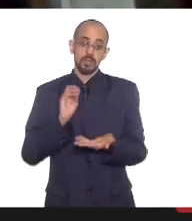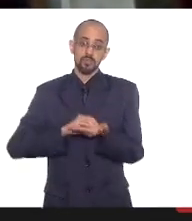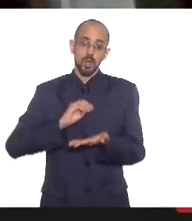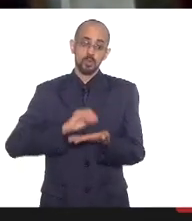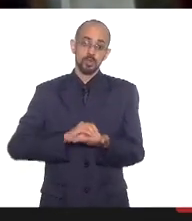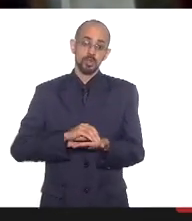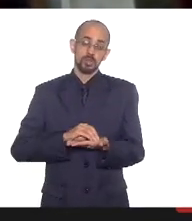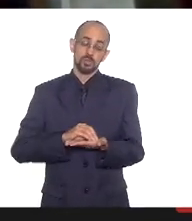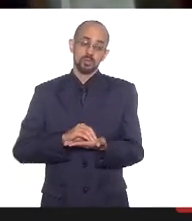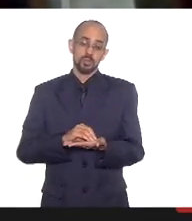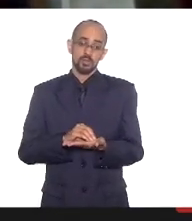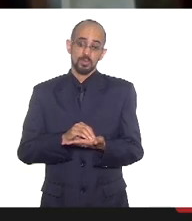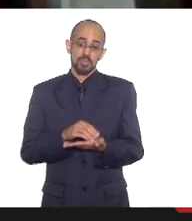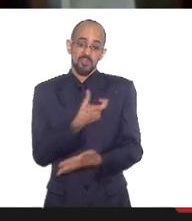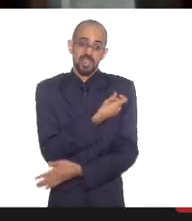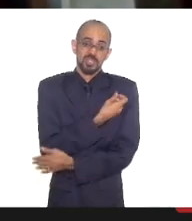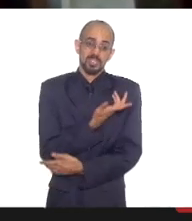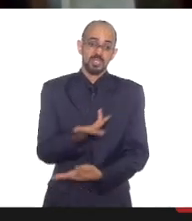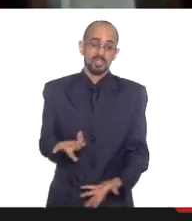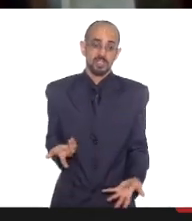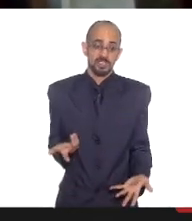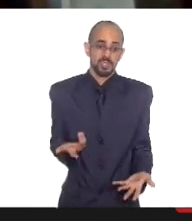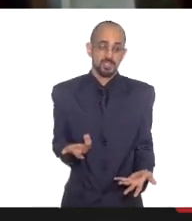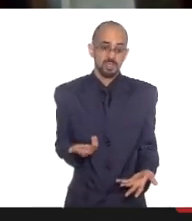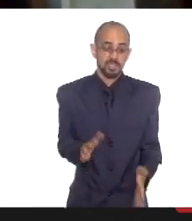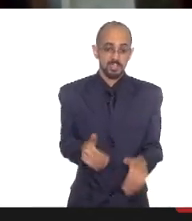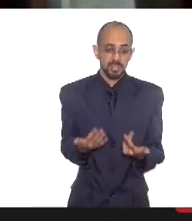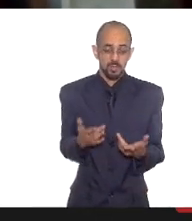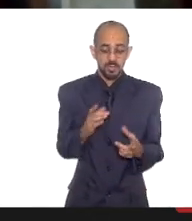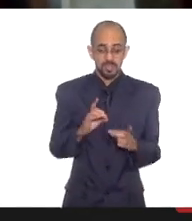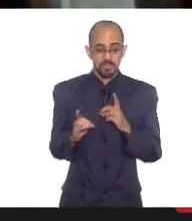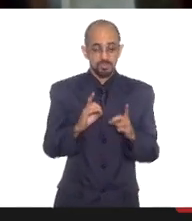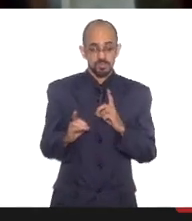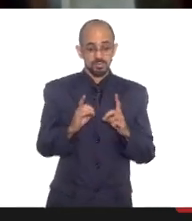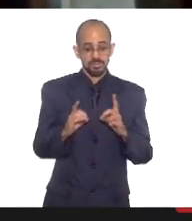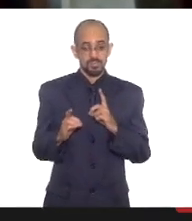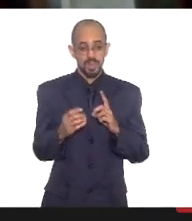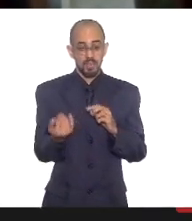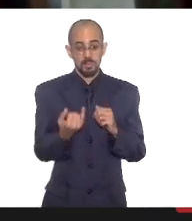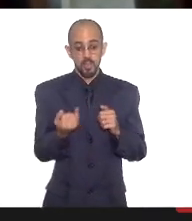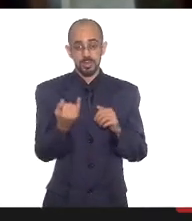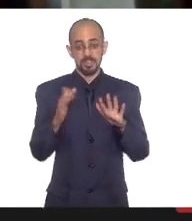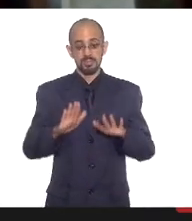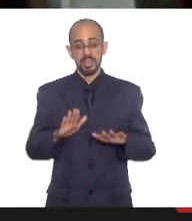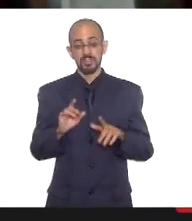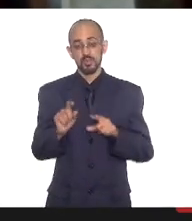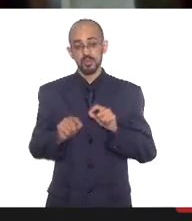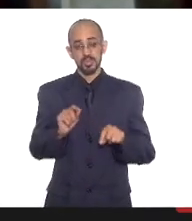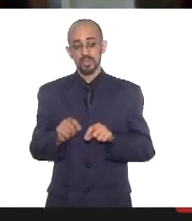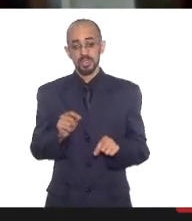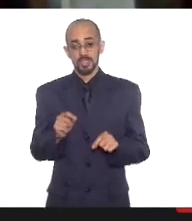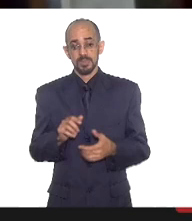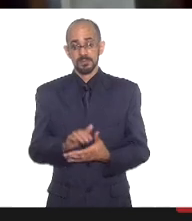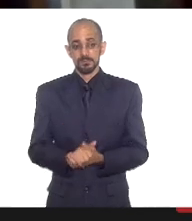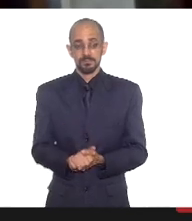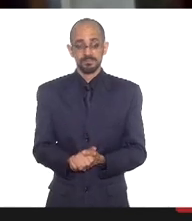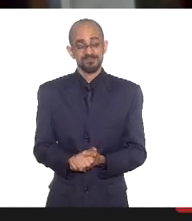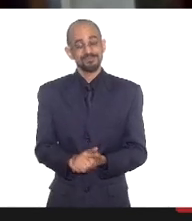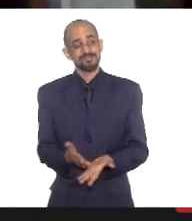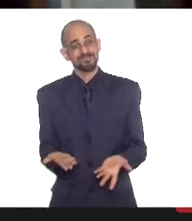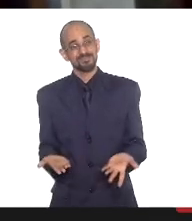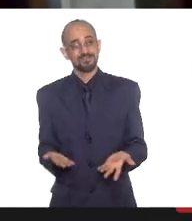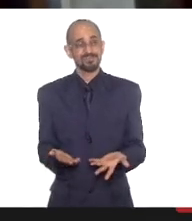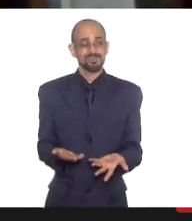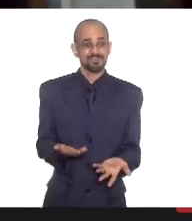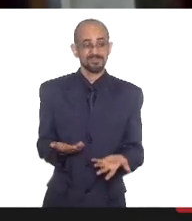então estrutura esse debate é muito muito importante a gente tá fazendo Mas por outro lado né Ele é assim